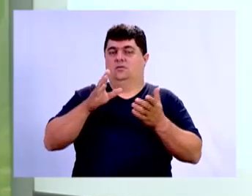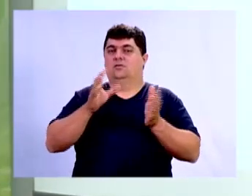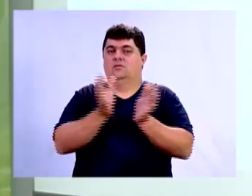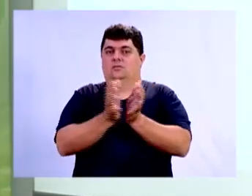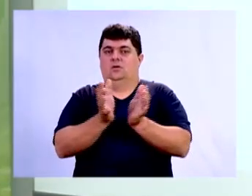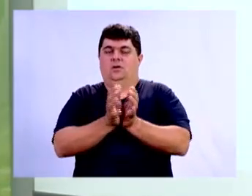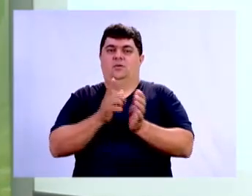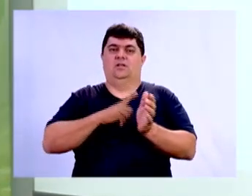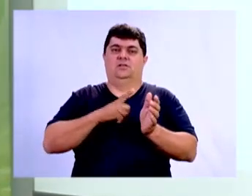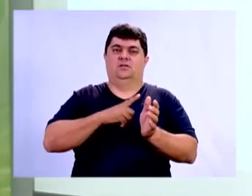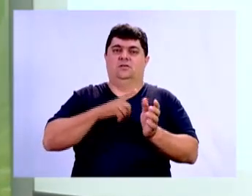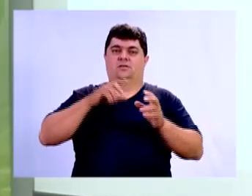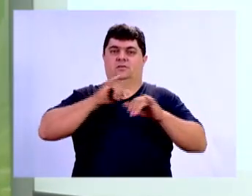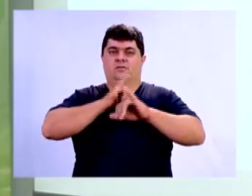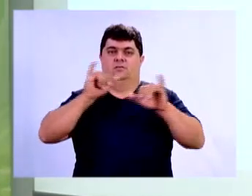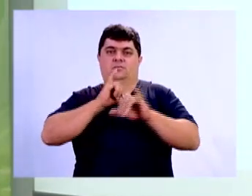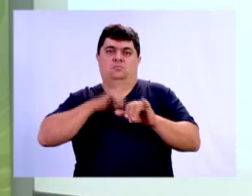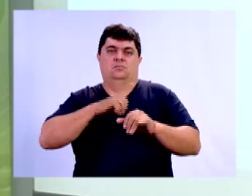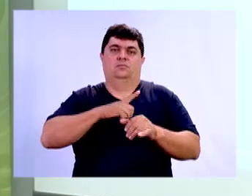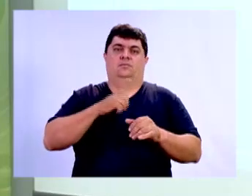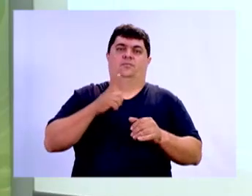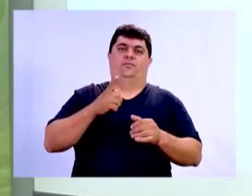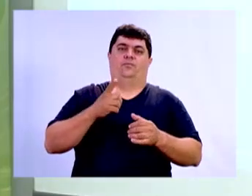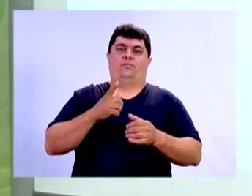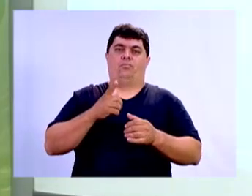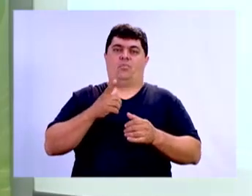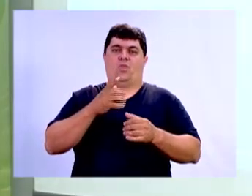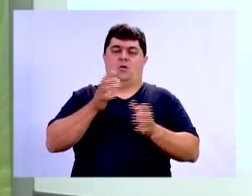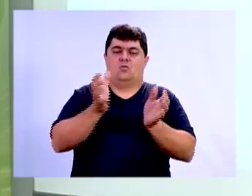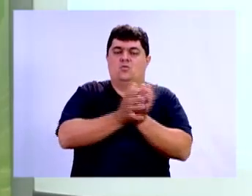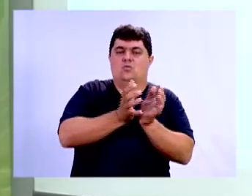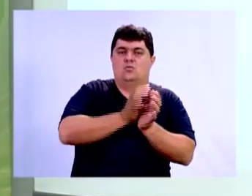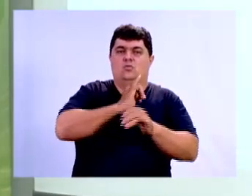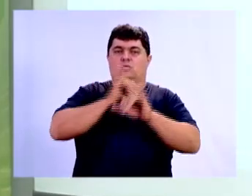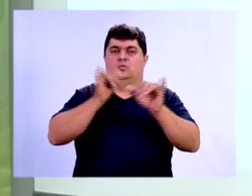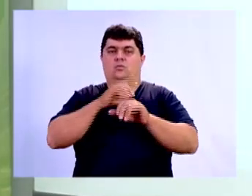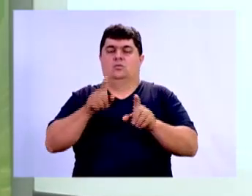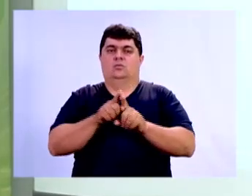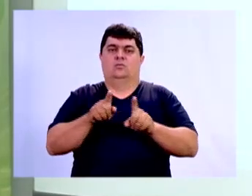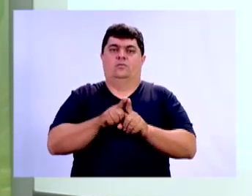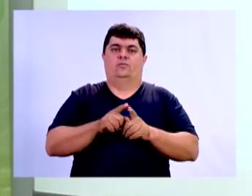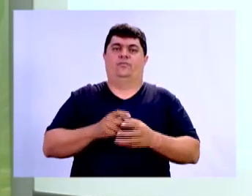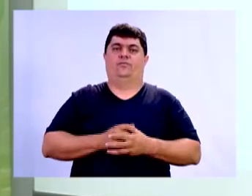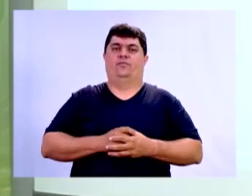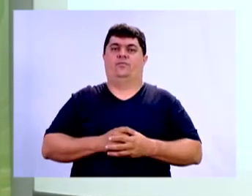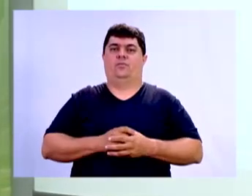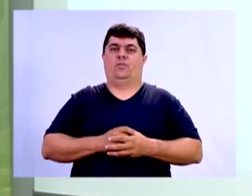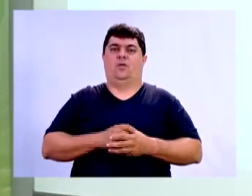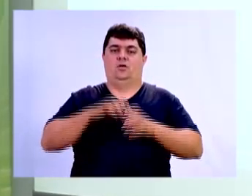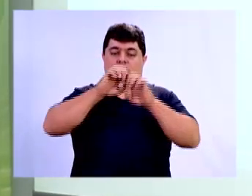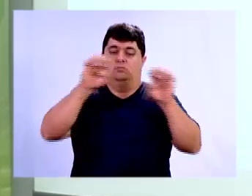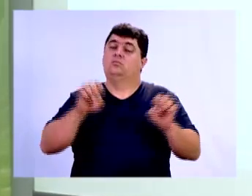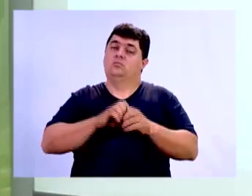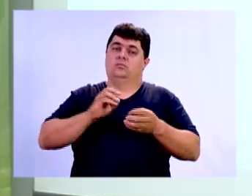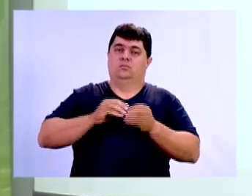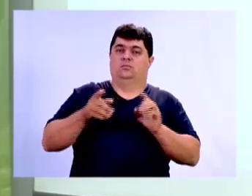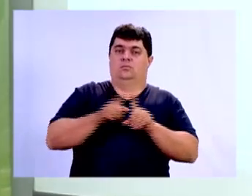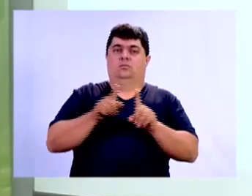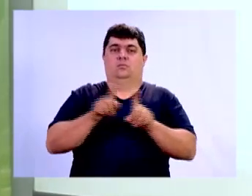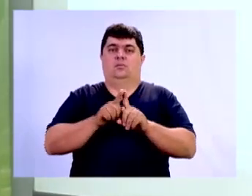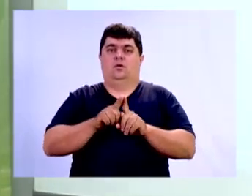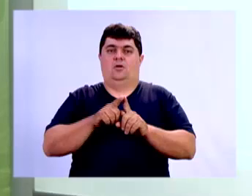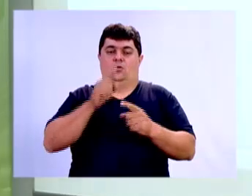conjunto de informações, né? Uma coleção de informações com estrutura de dados. Só que agora a gente vai dar um foco